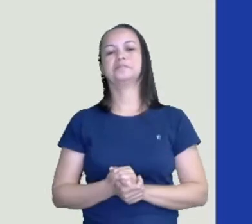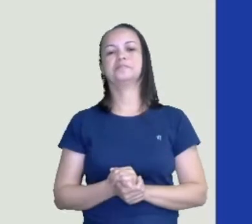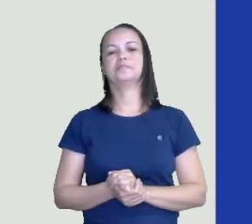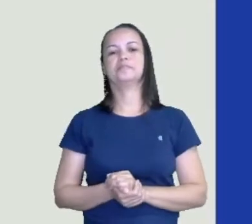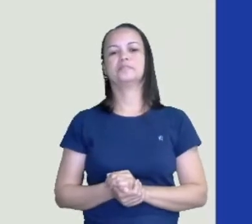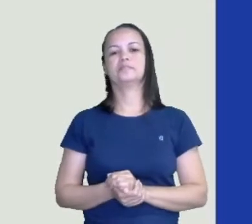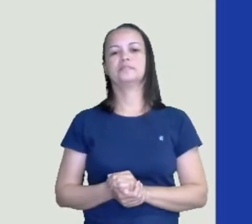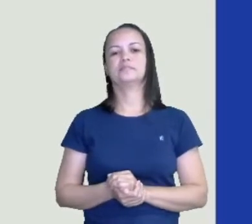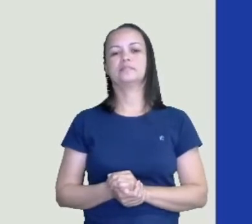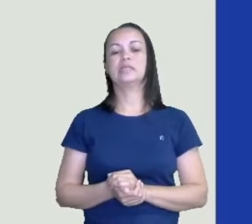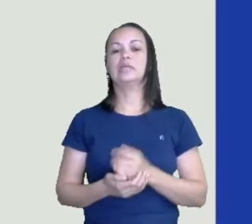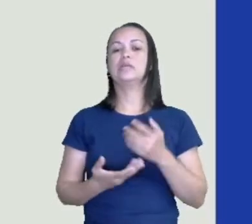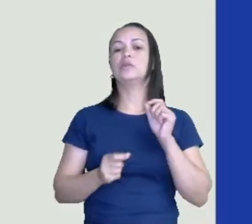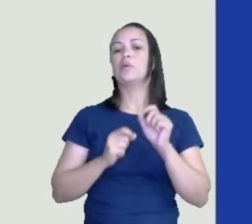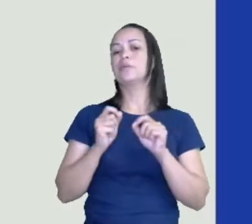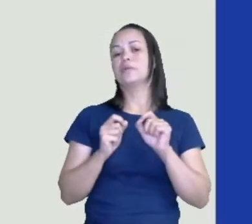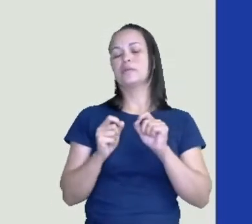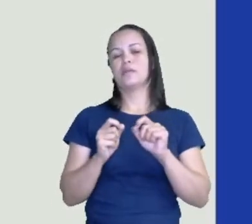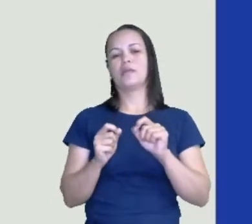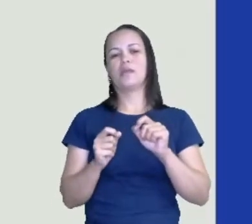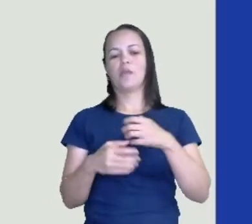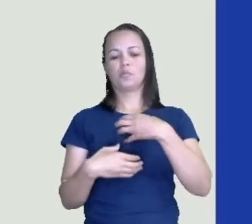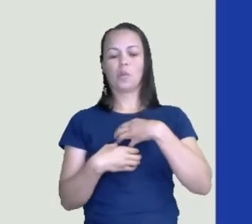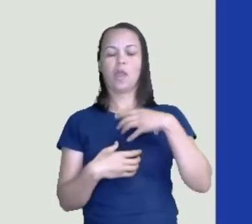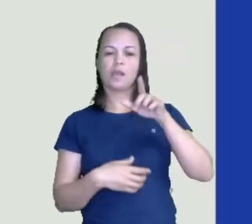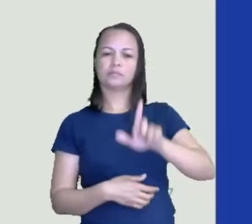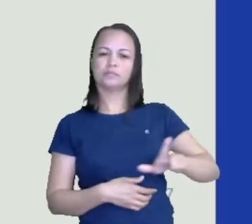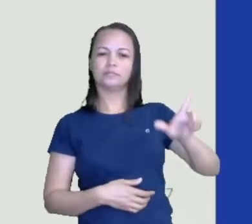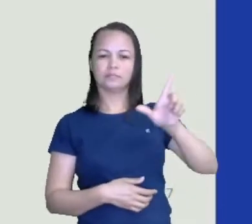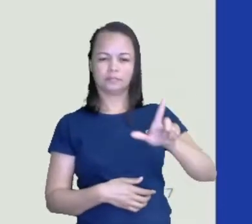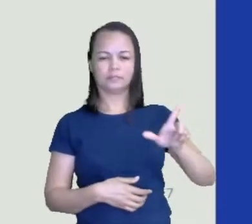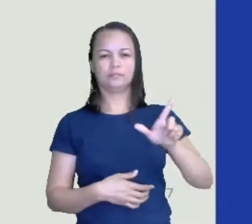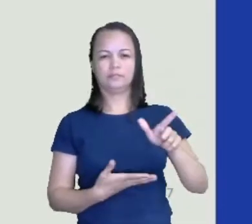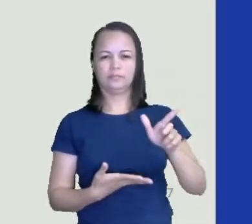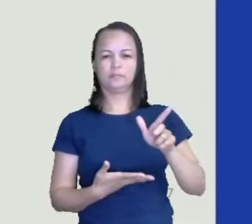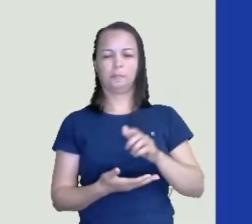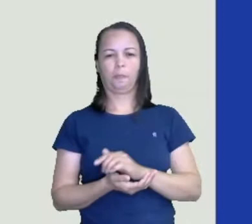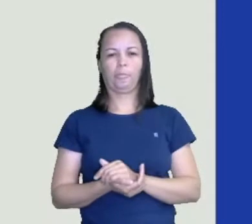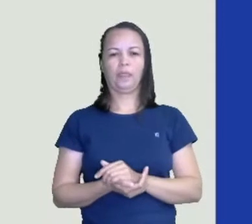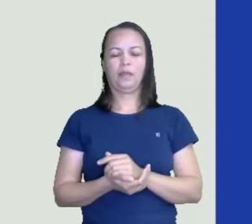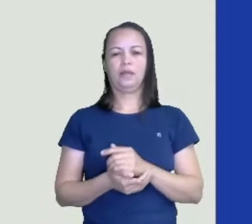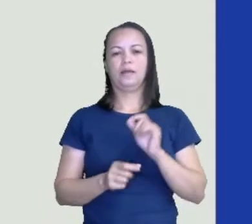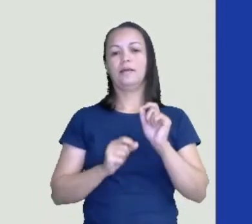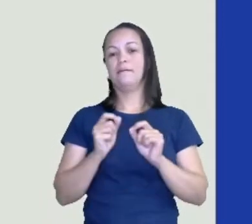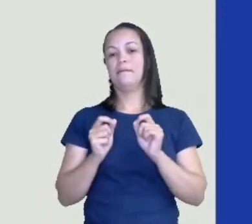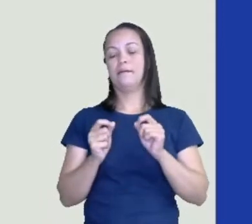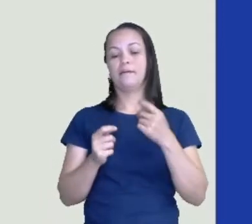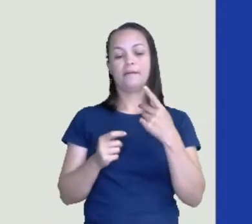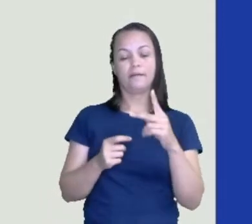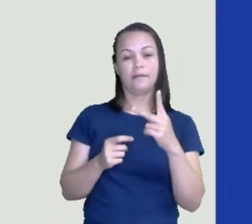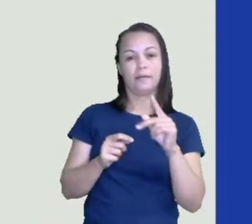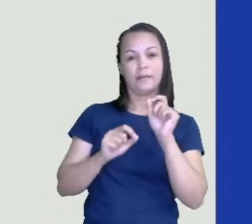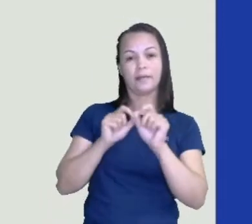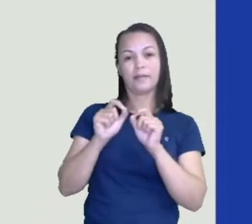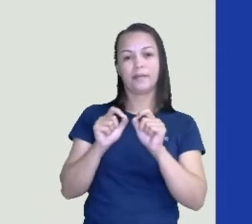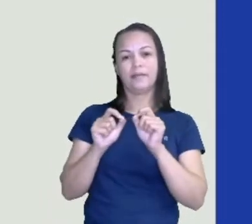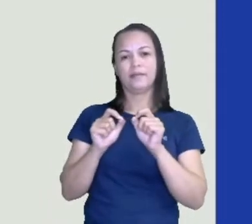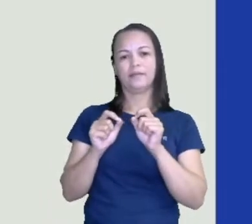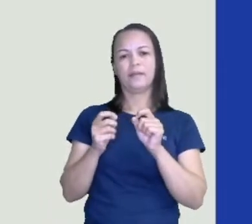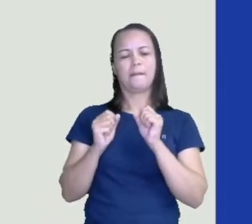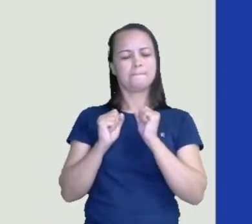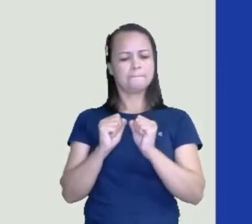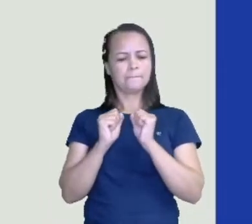é o sentido literal? Sentido literal é aquele que pode ser